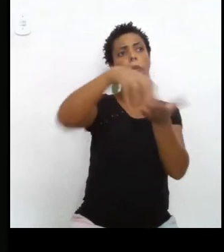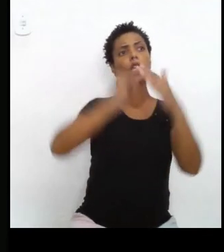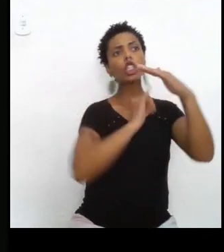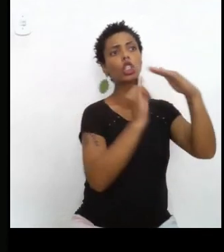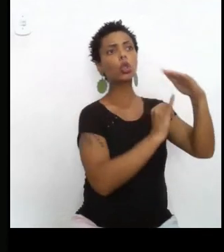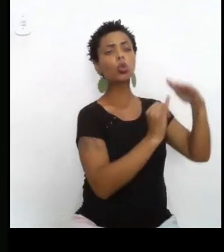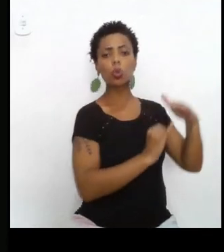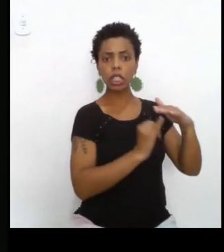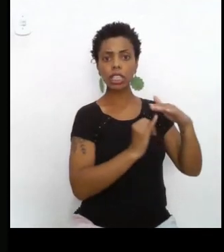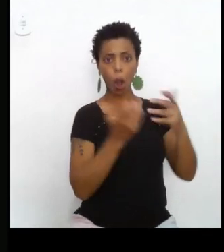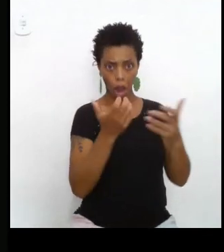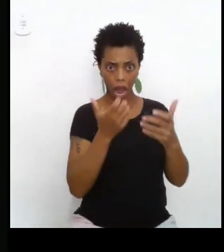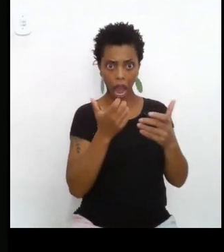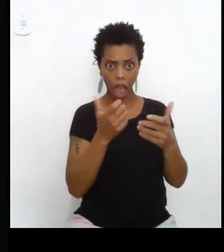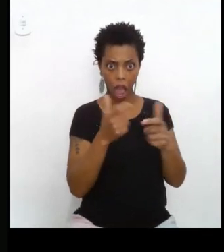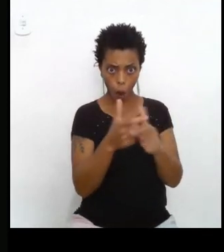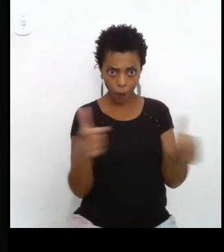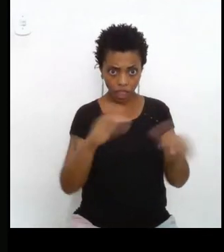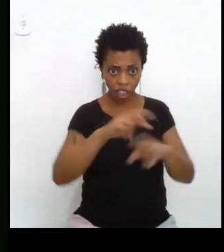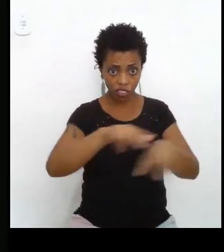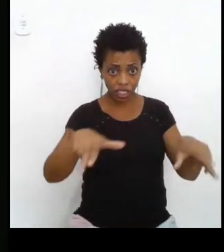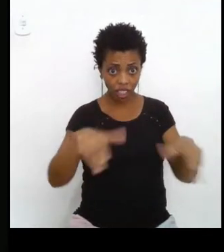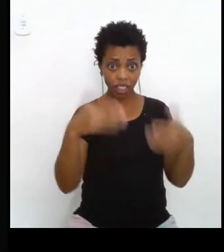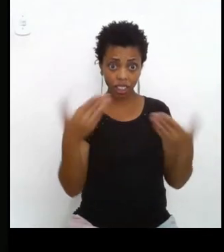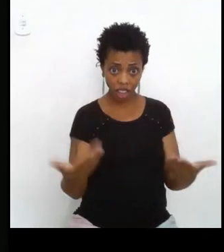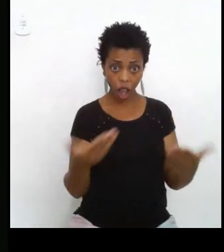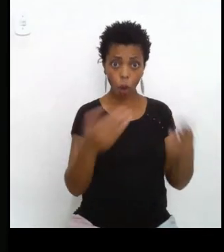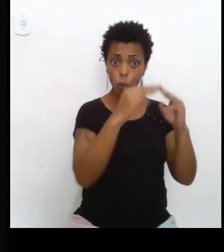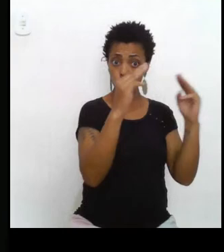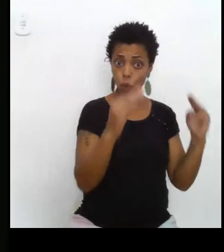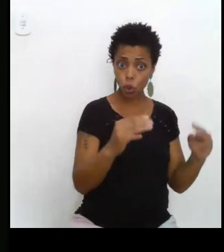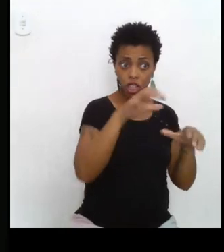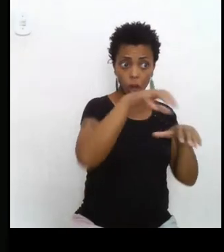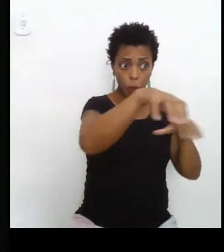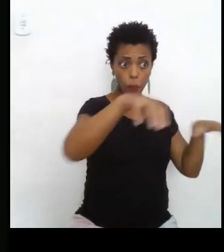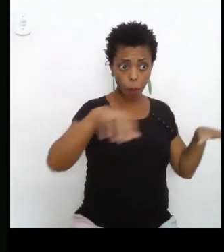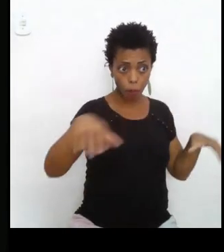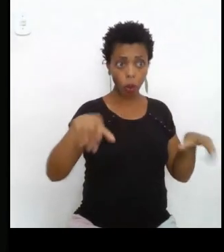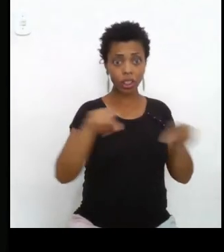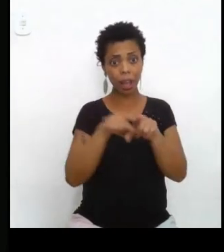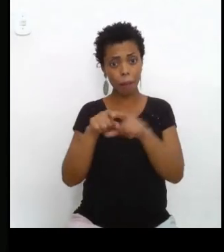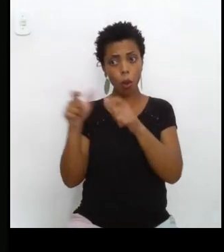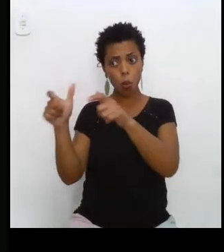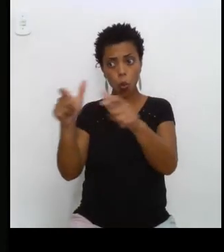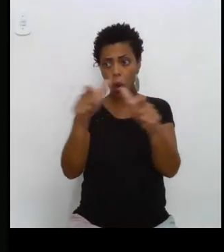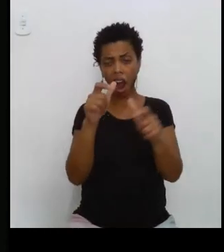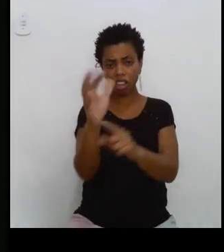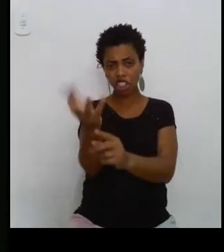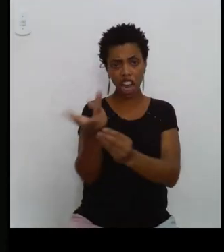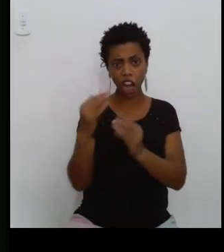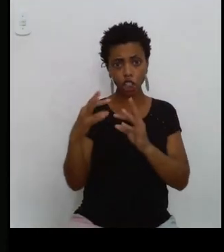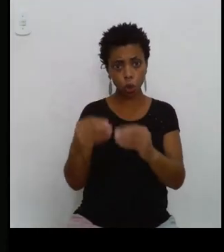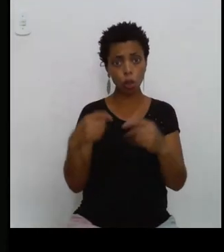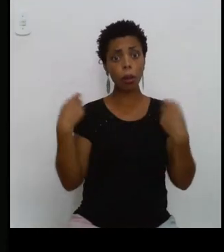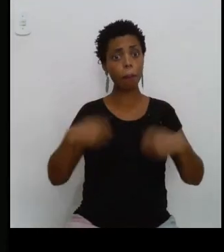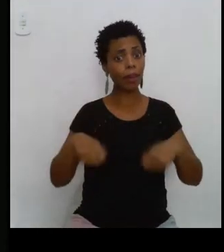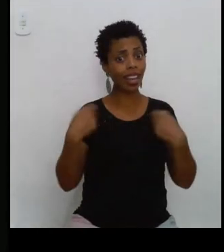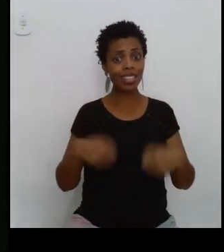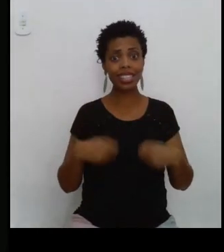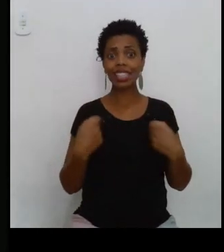dessa diversidade os museus e as instituições de arte precisam é desenvolver